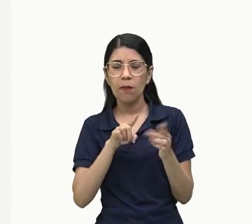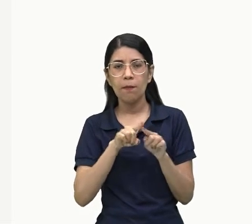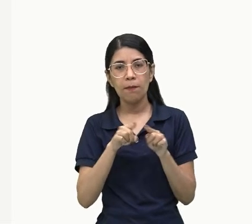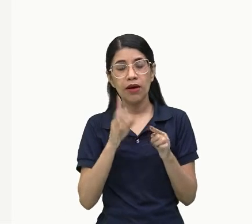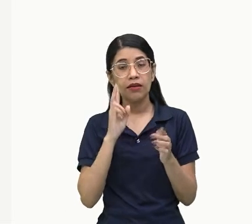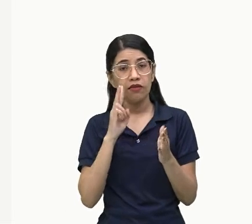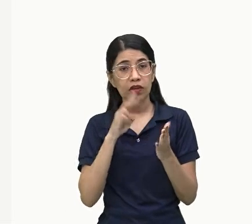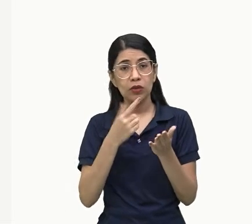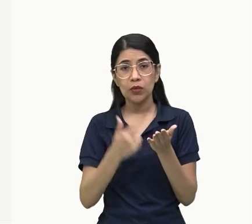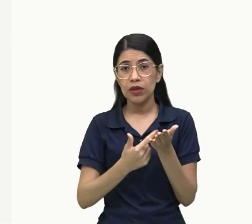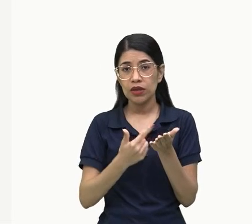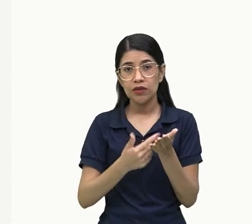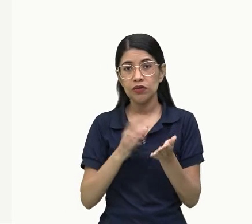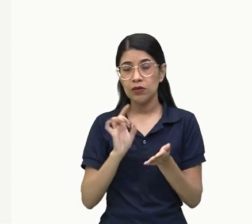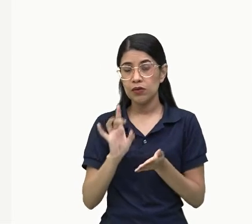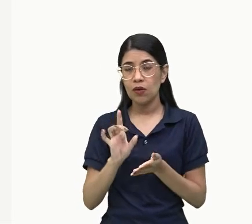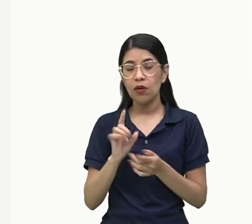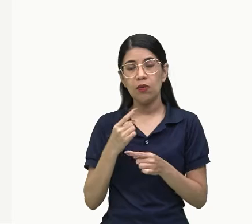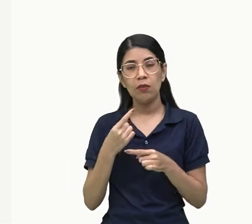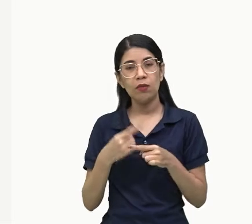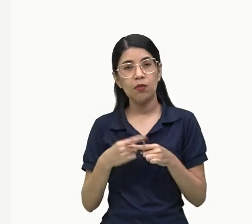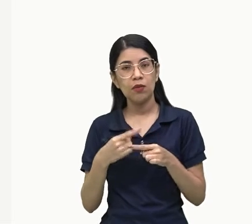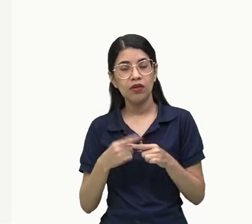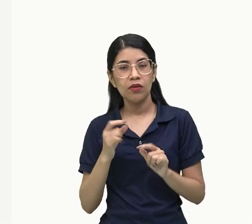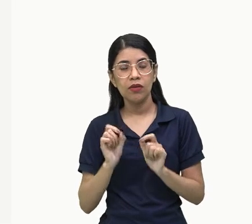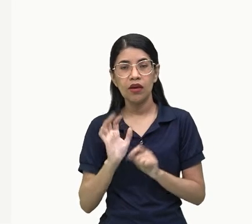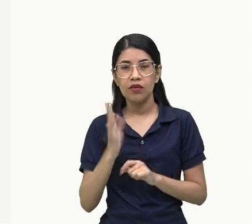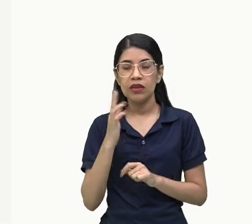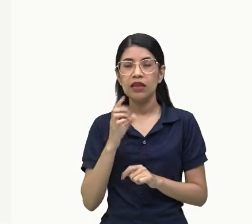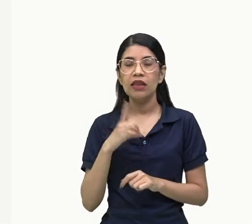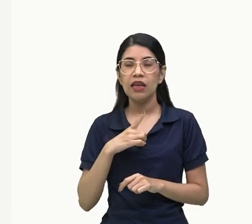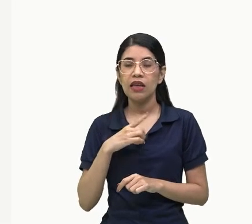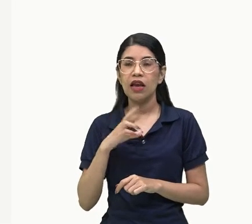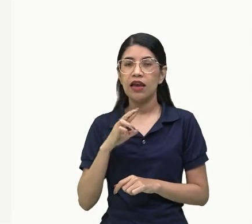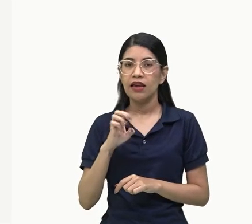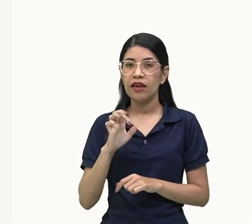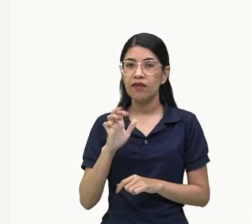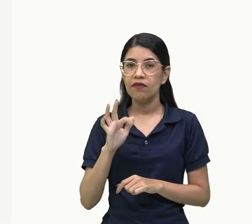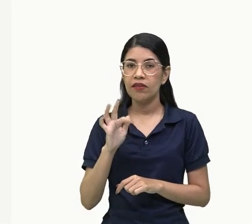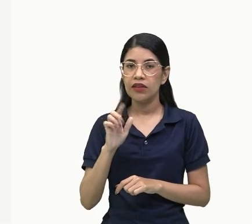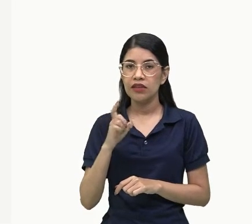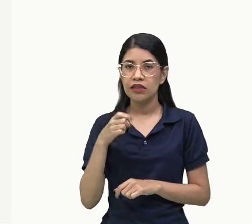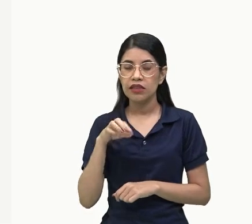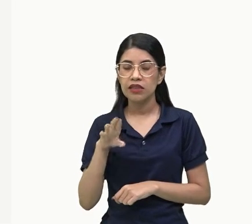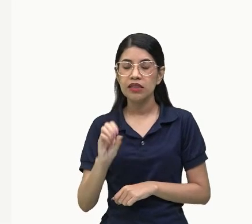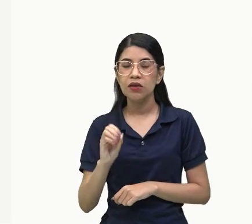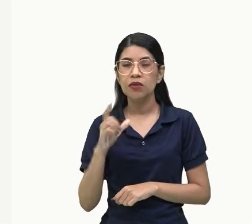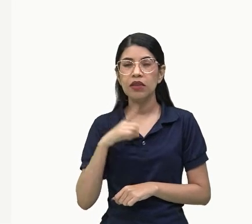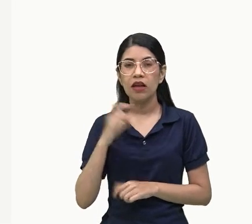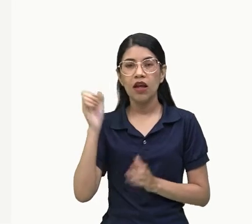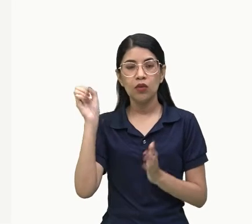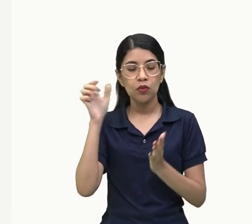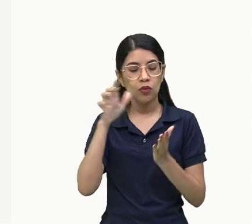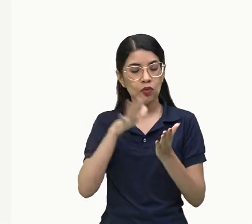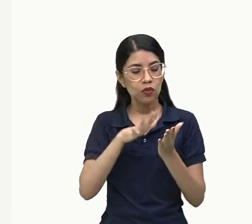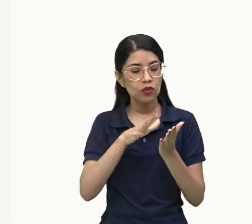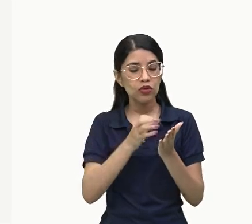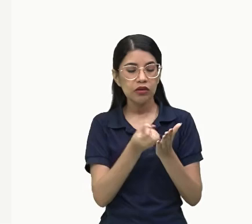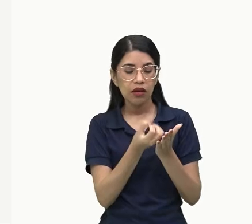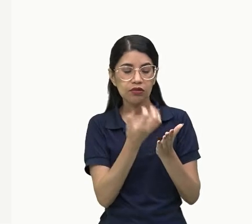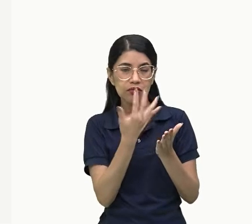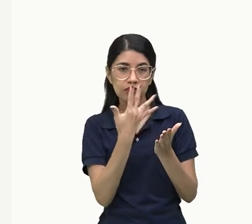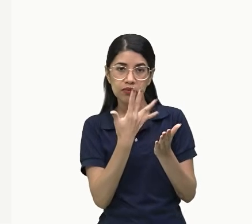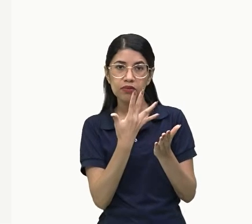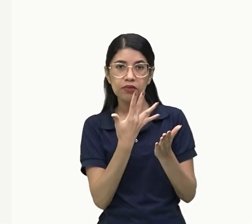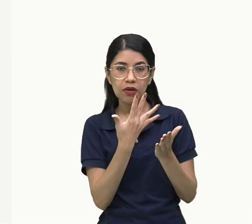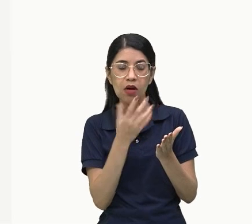você está conseguindo ver o livro, é porque está acontecendo a reflexão ali. Os raios luminosos estão sendo refletidos pelo livro.